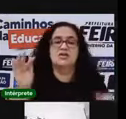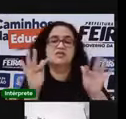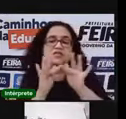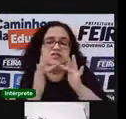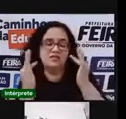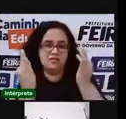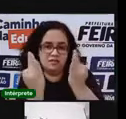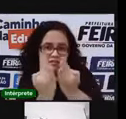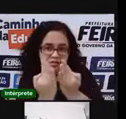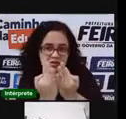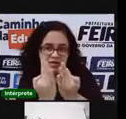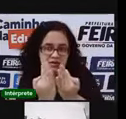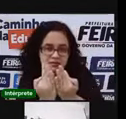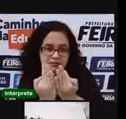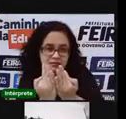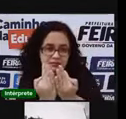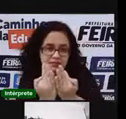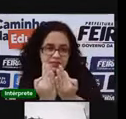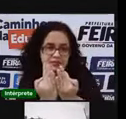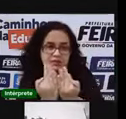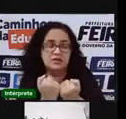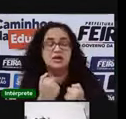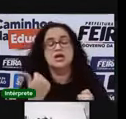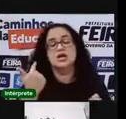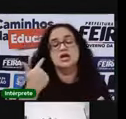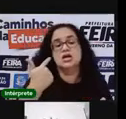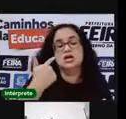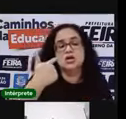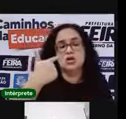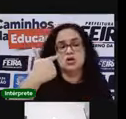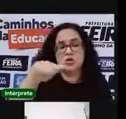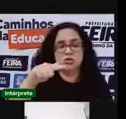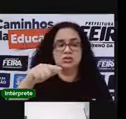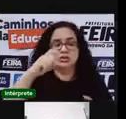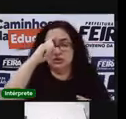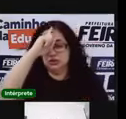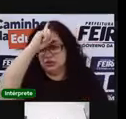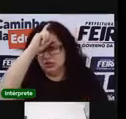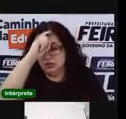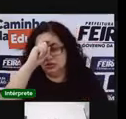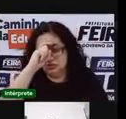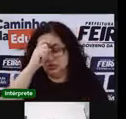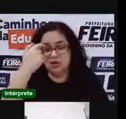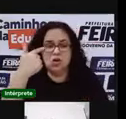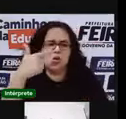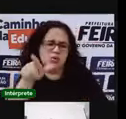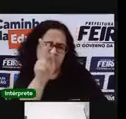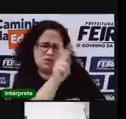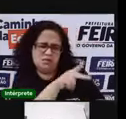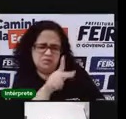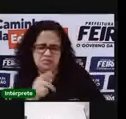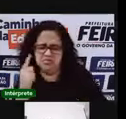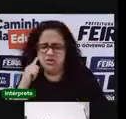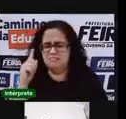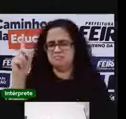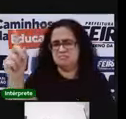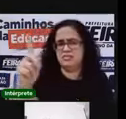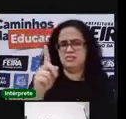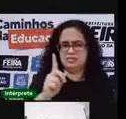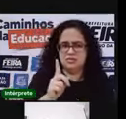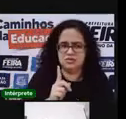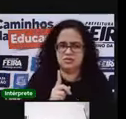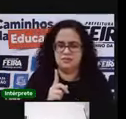assistindo, olha aquele outro cliente, olha aquela outra enfermeira, olha a outra professora passou ali,